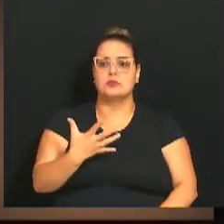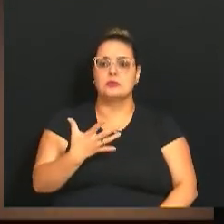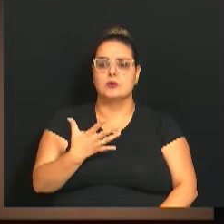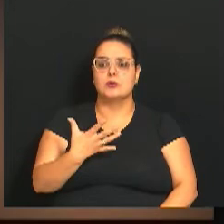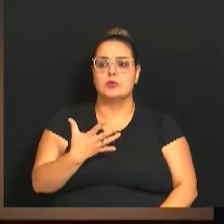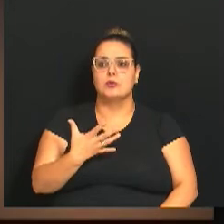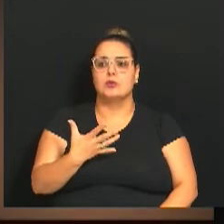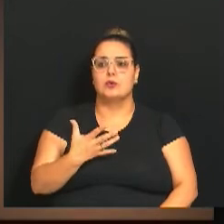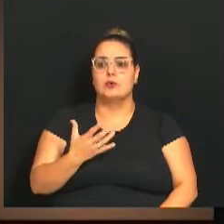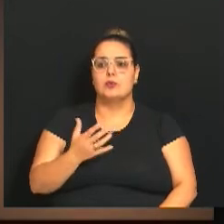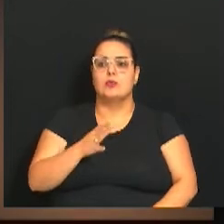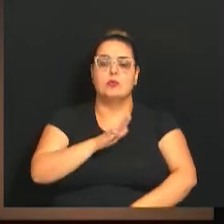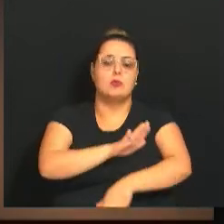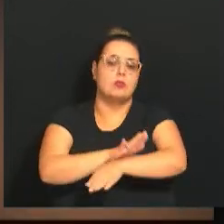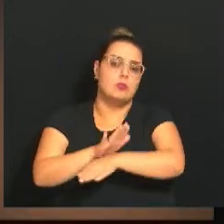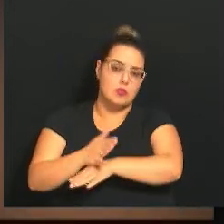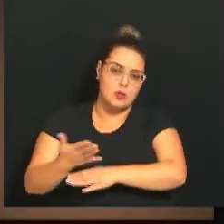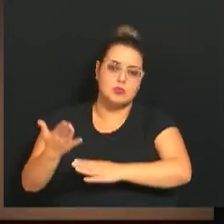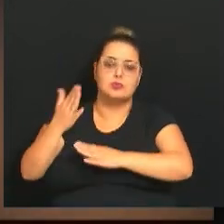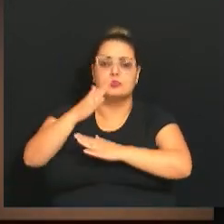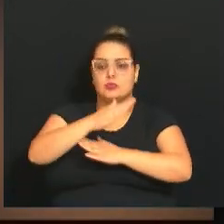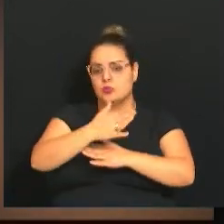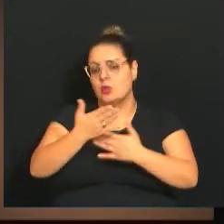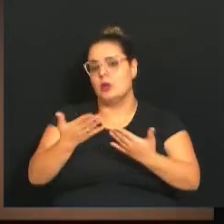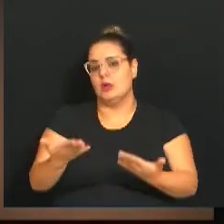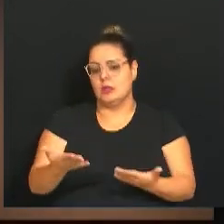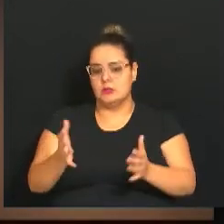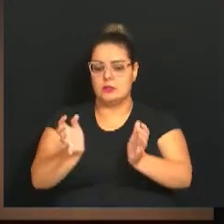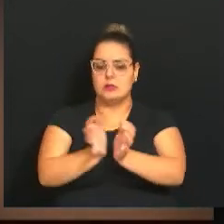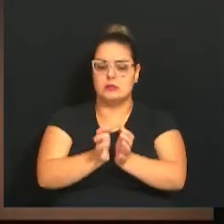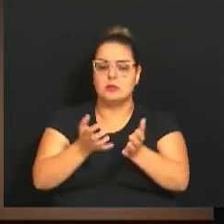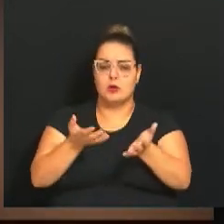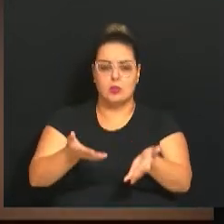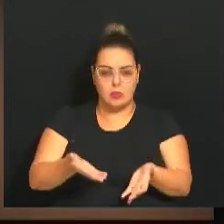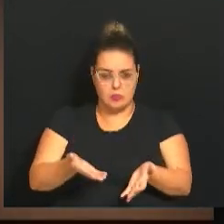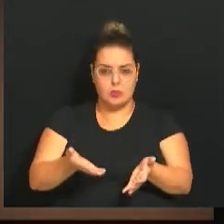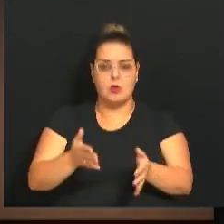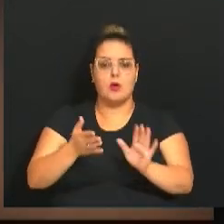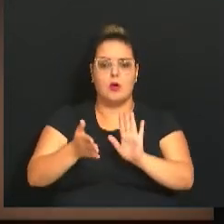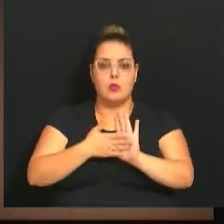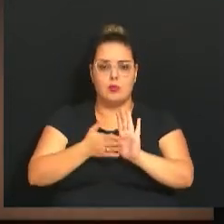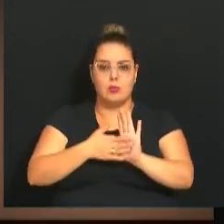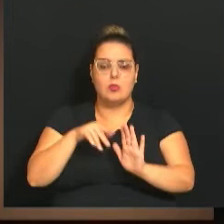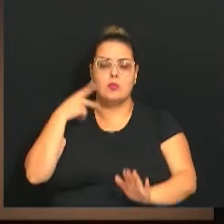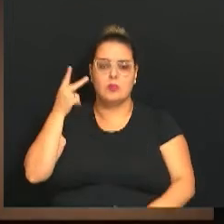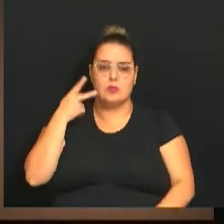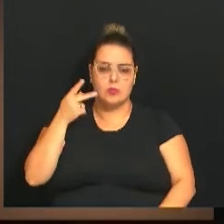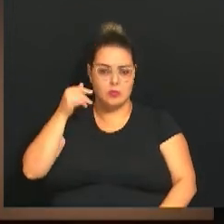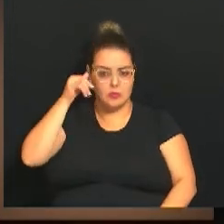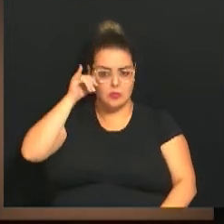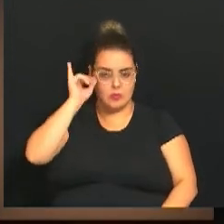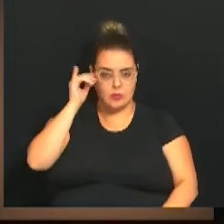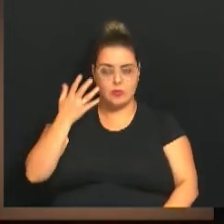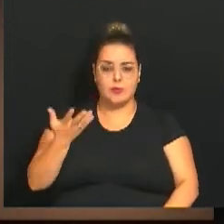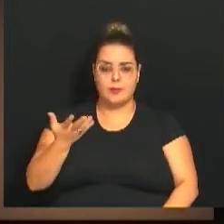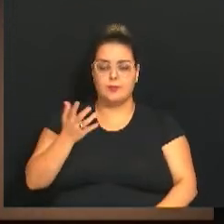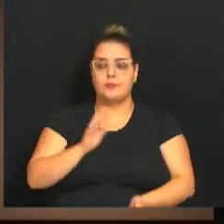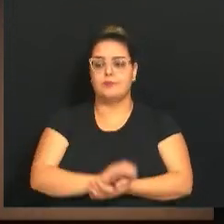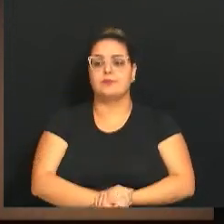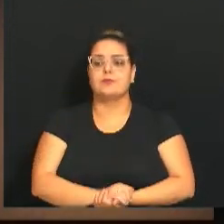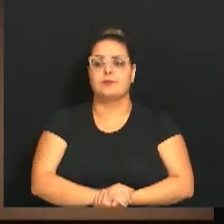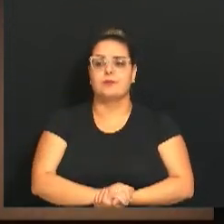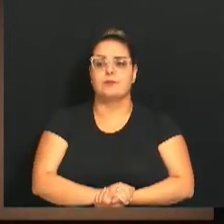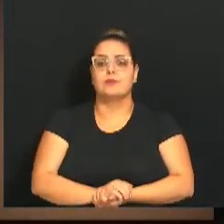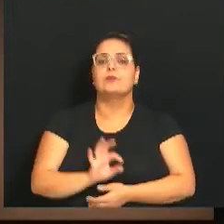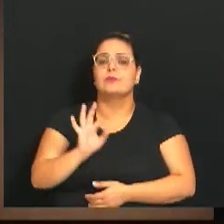uma colaboração da Câmara dos Vereadores através dessa comissão, proposta pelo vereador Paulo Búfalo, e certamente